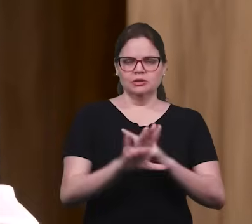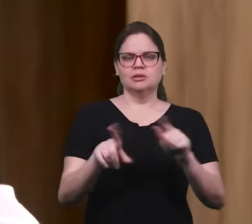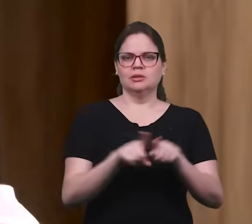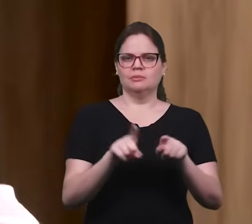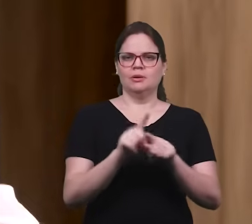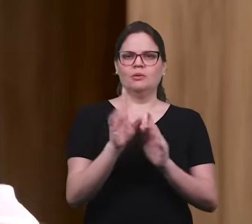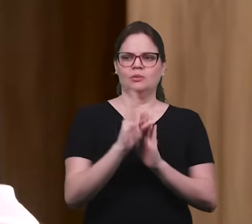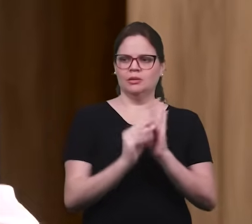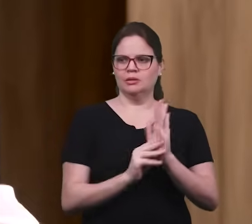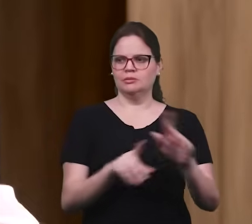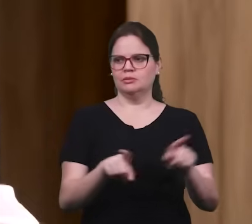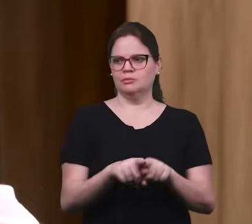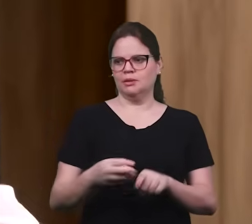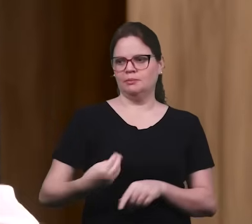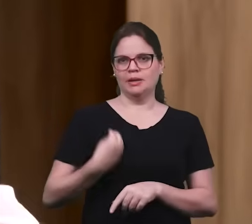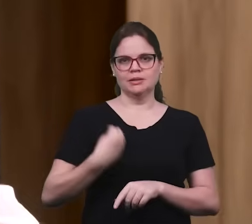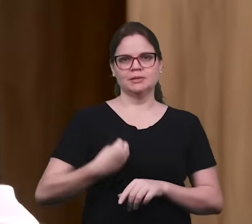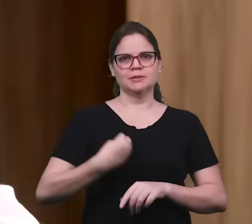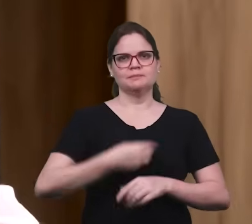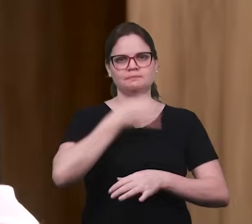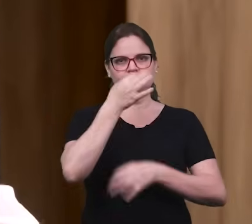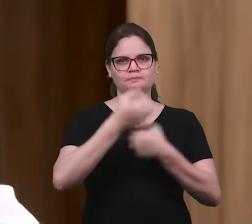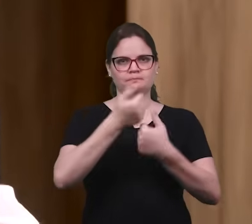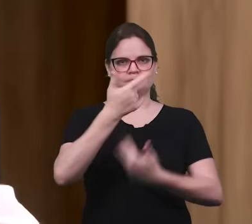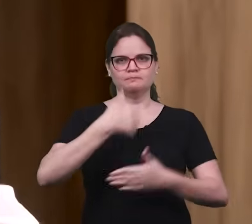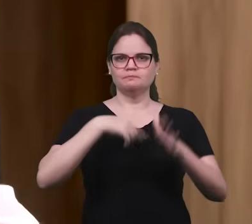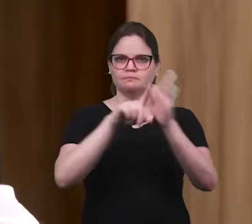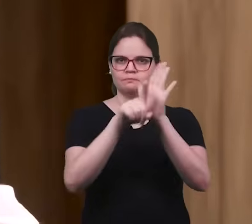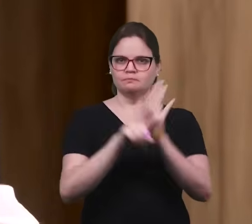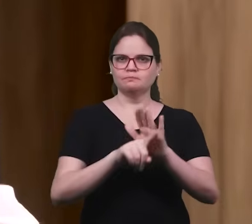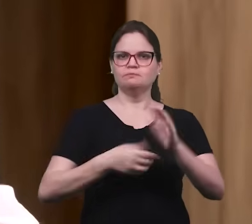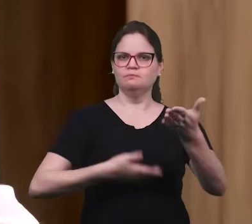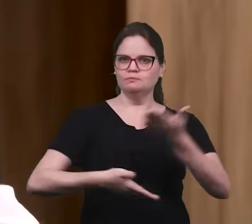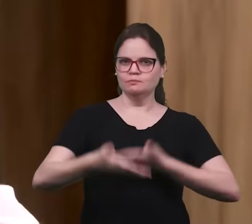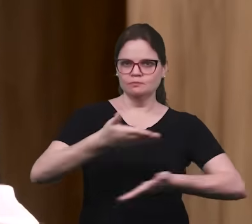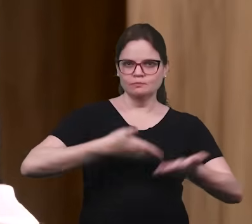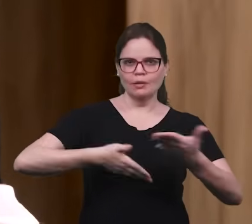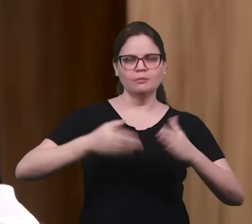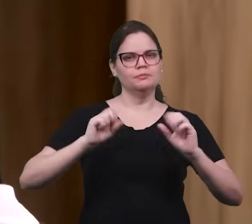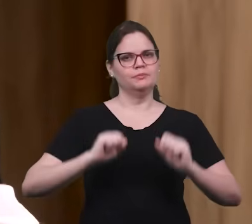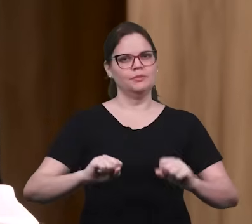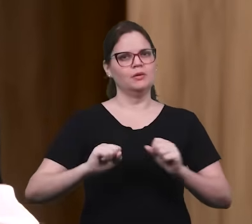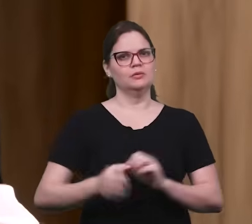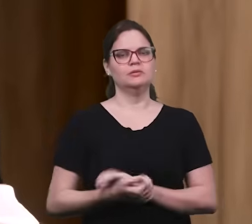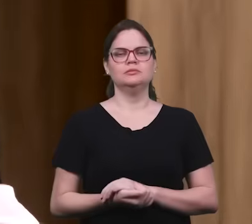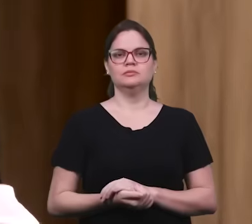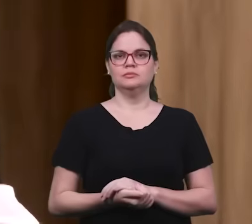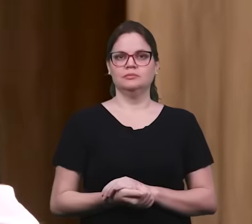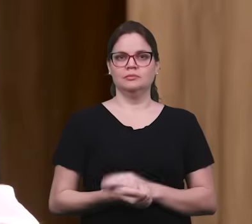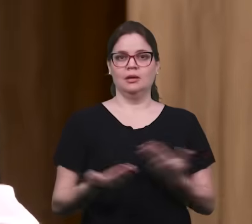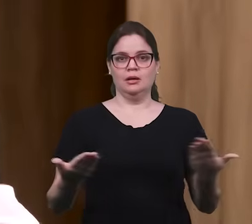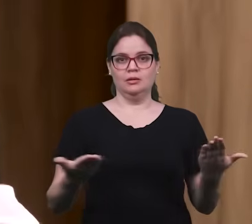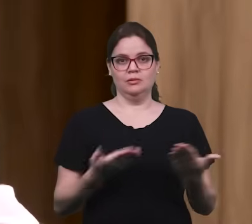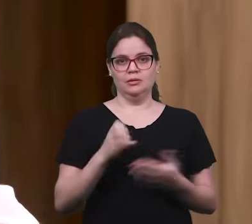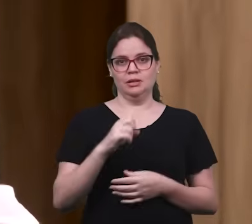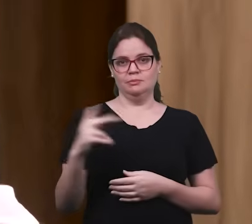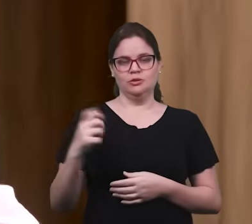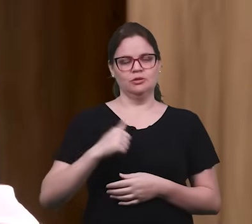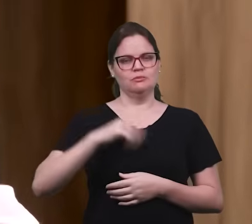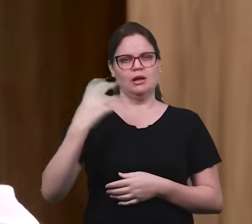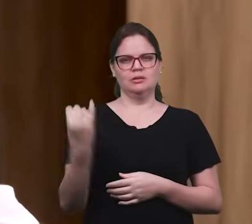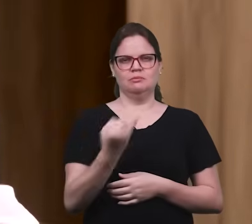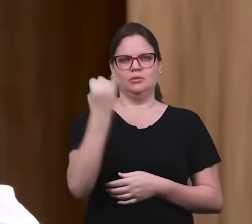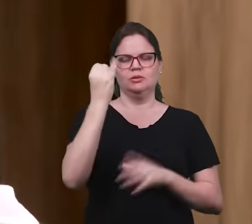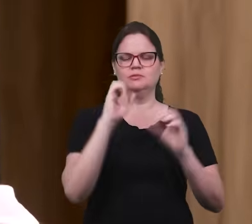conteúdo, participe no chat com perguntas, com interações, torne este episódio ainda mais relevante